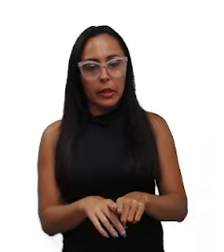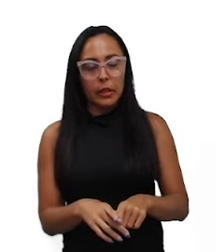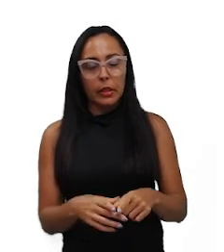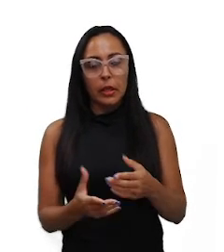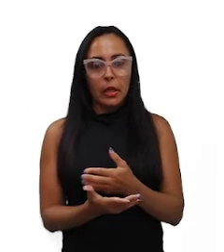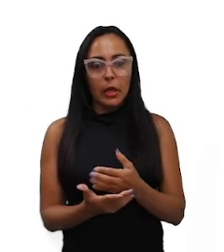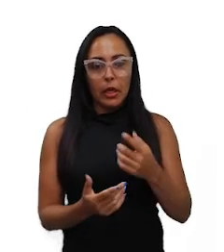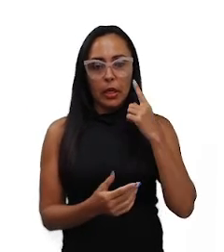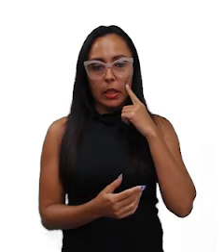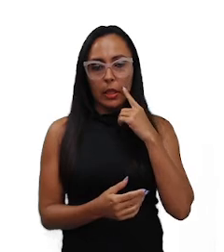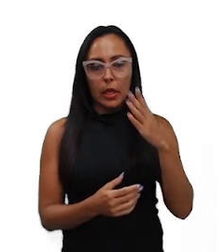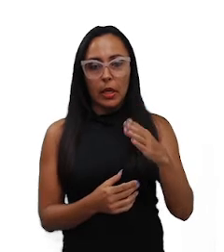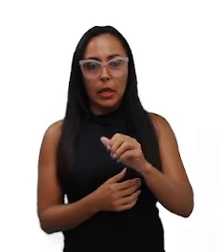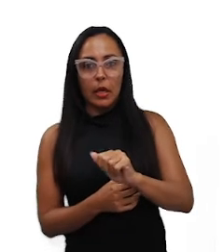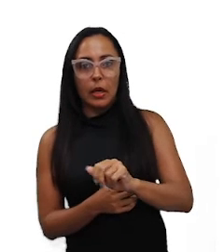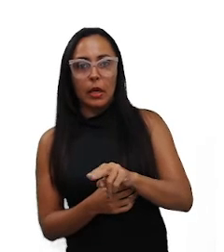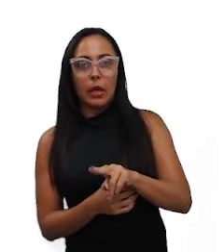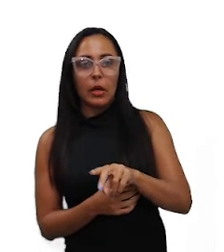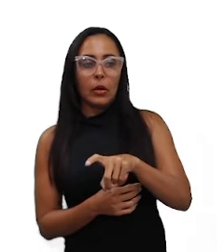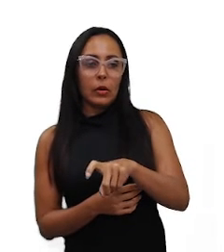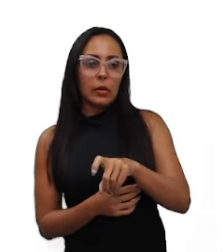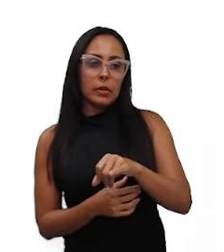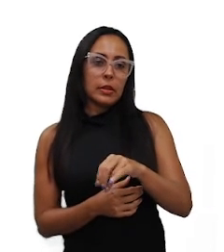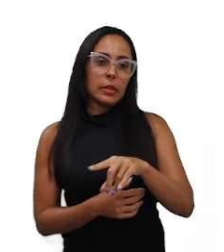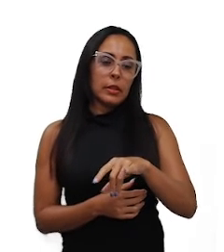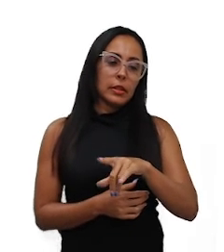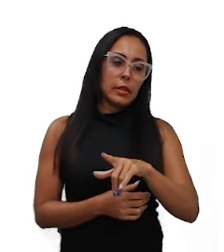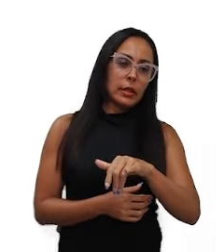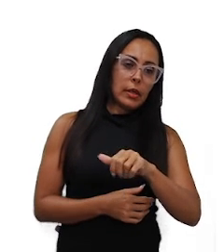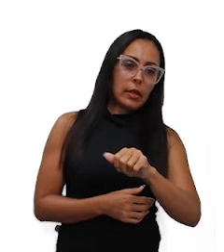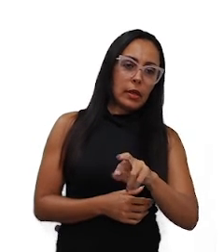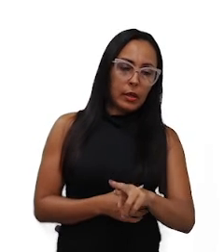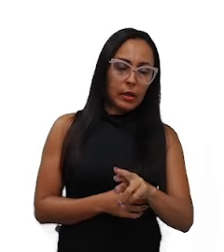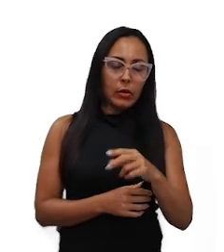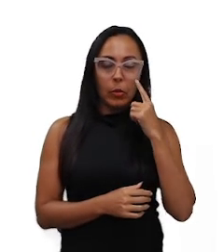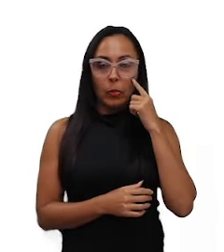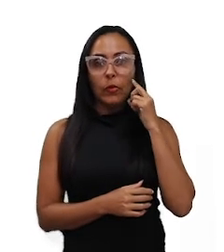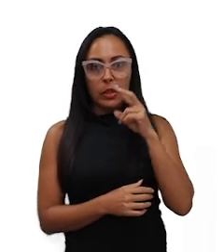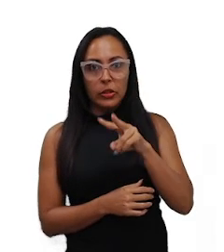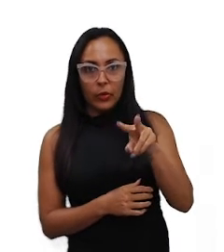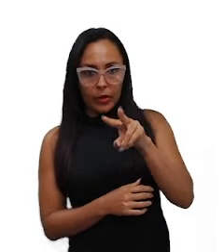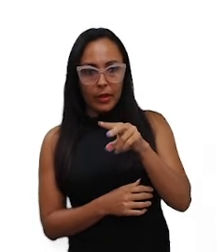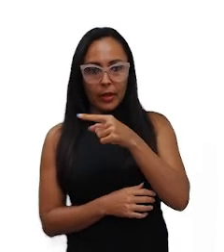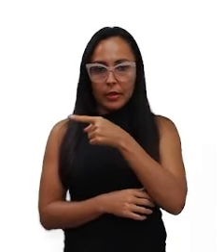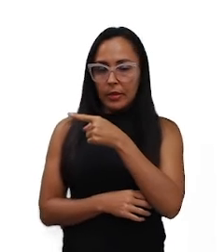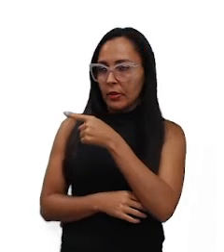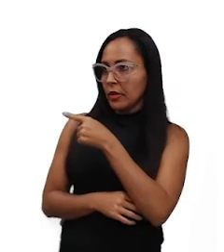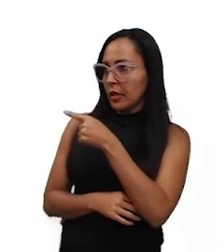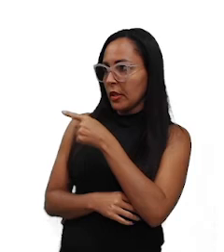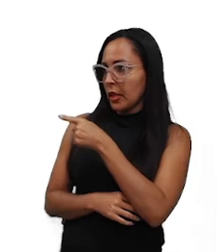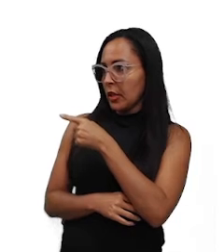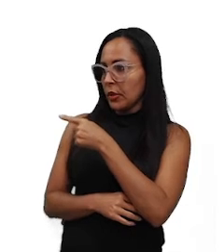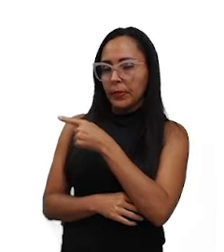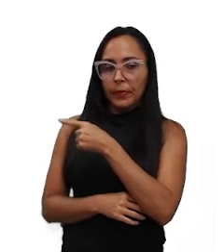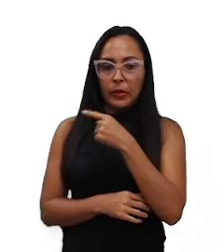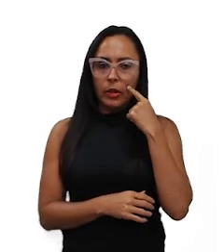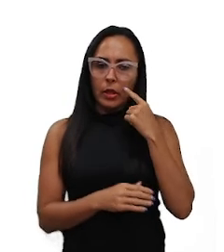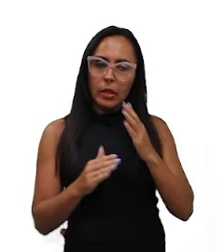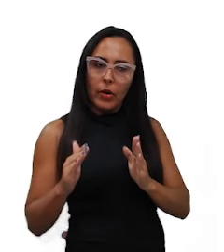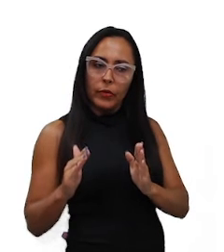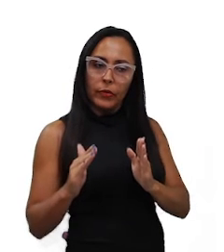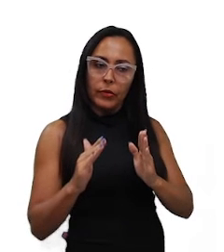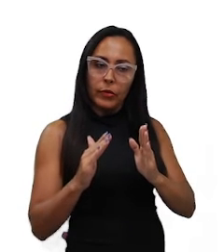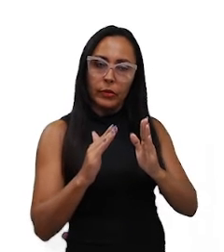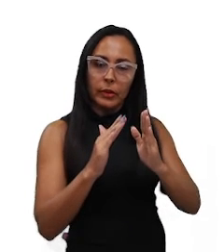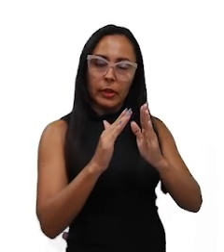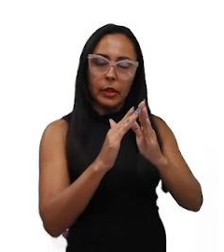ponto auxiliar fora do meu desenho, né? Como vocês estão vendo na imagem. Então, a gente está afunilando as medidas